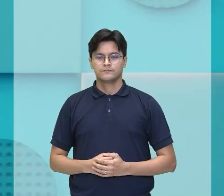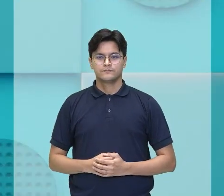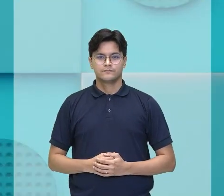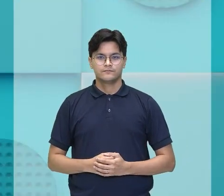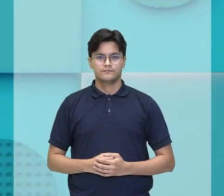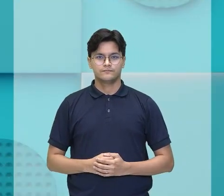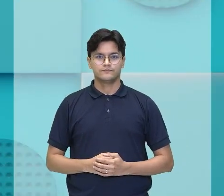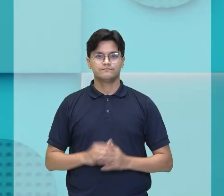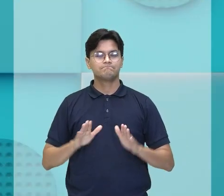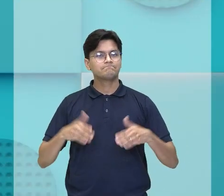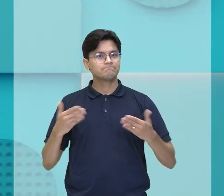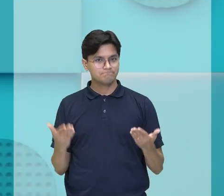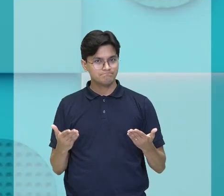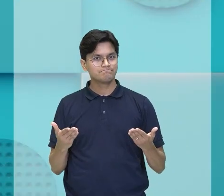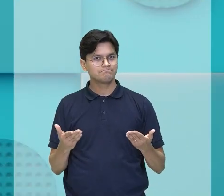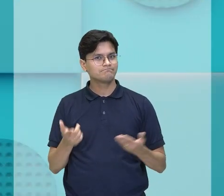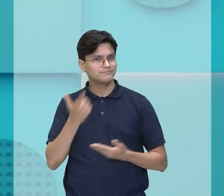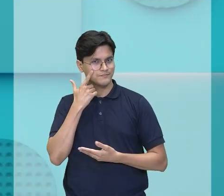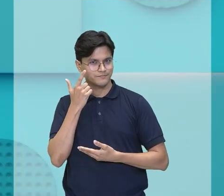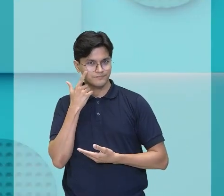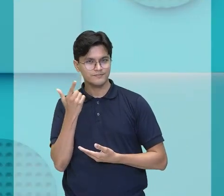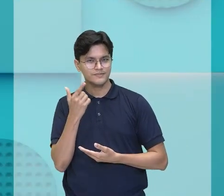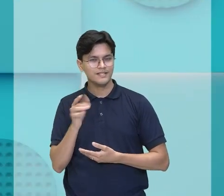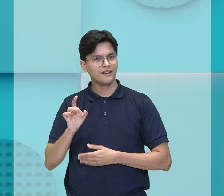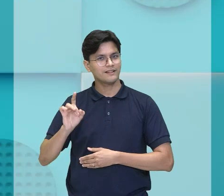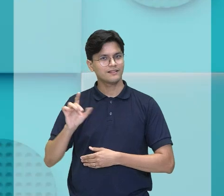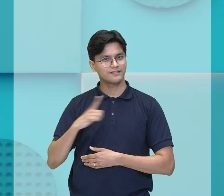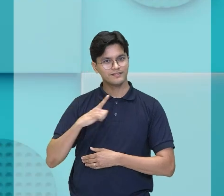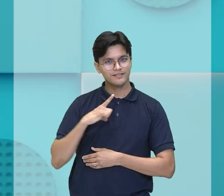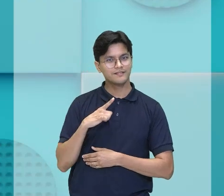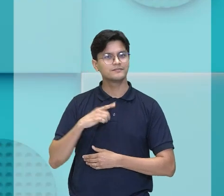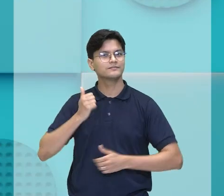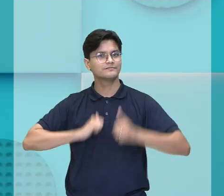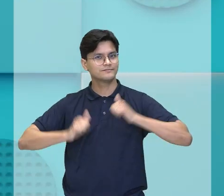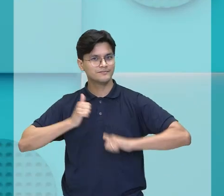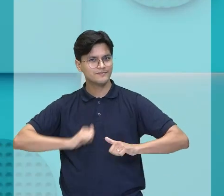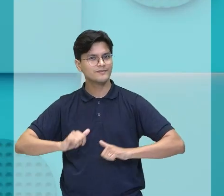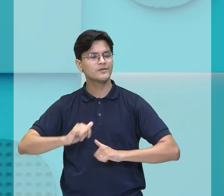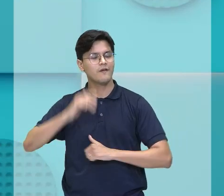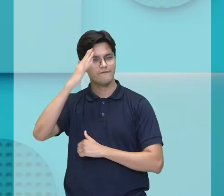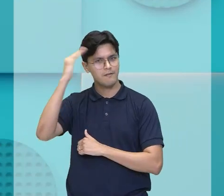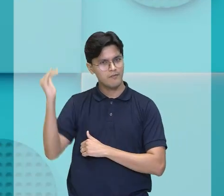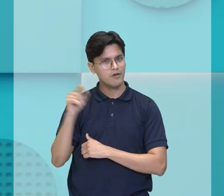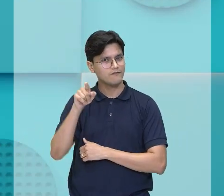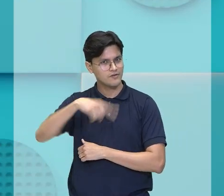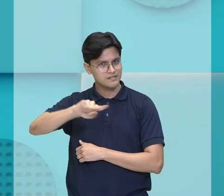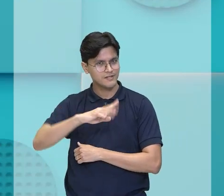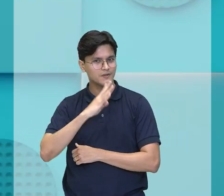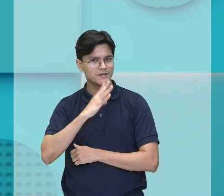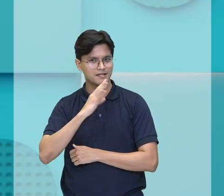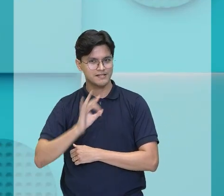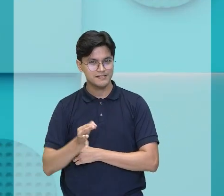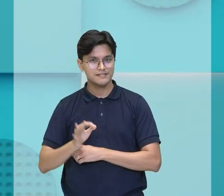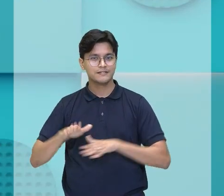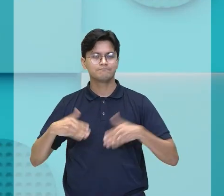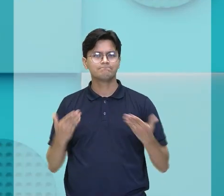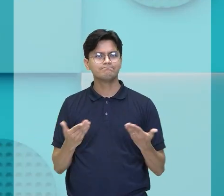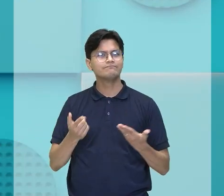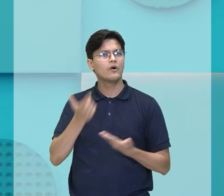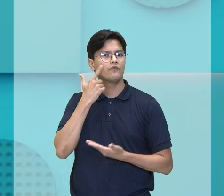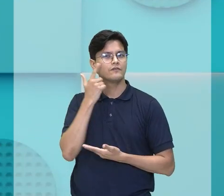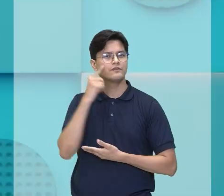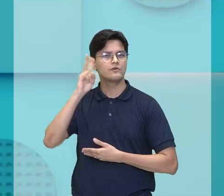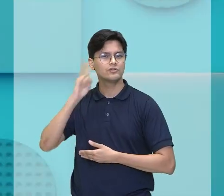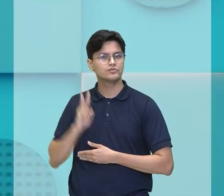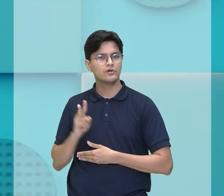Muito bem, só atores conhecidos aí, né, de vocês. Então, gente, nós vimos a história do Sapo Tarubequê, né, um trechinho. Também